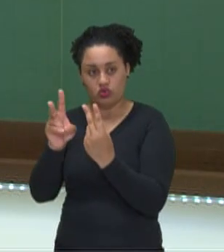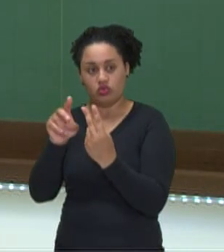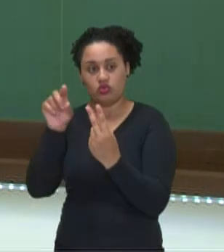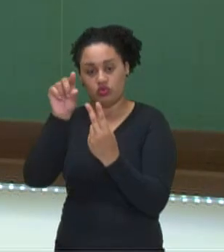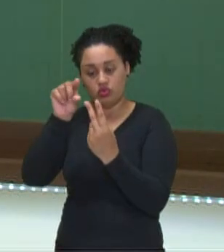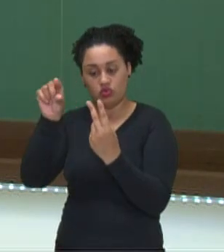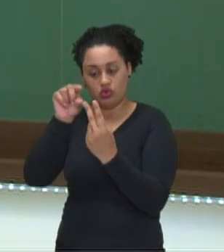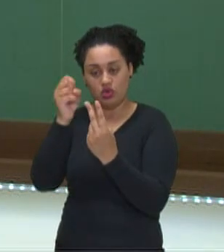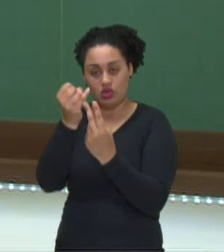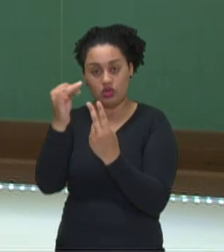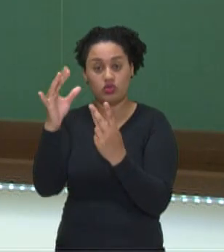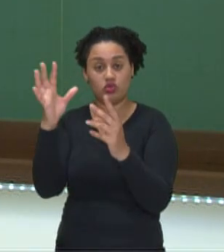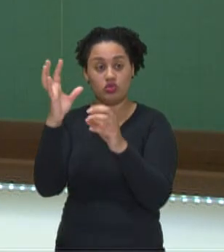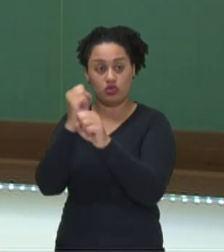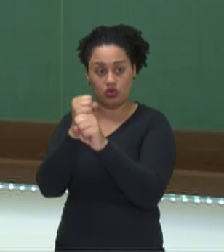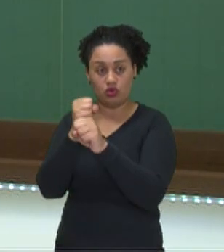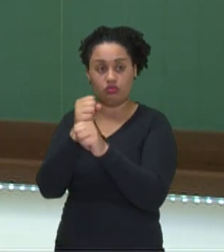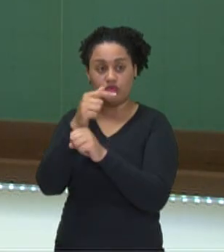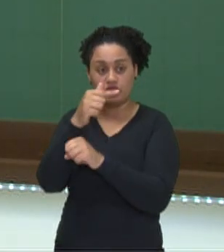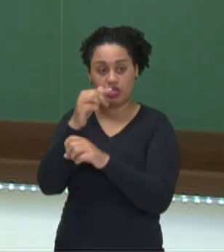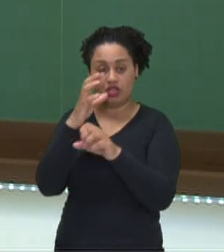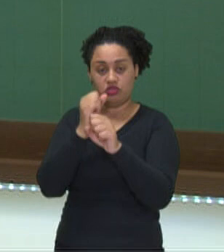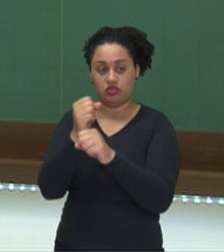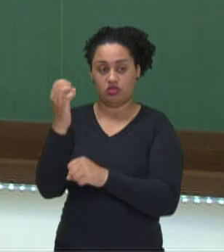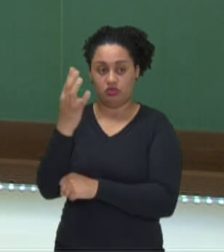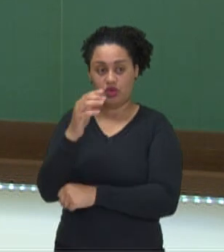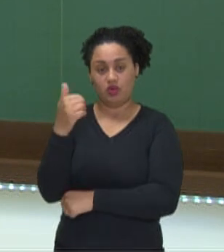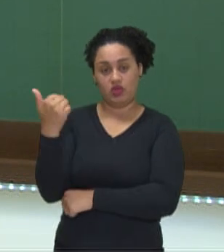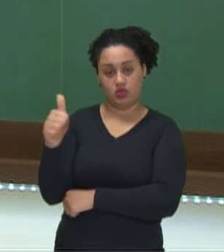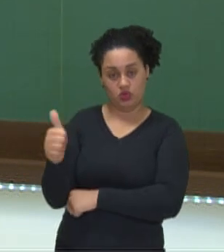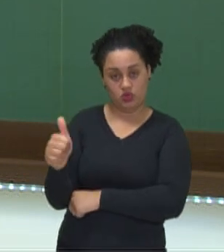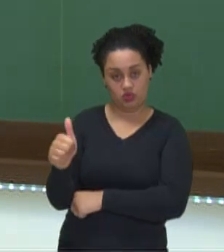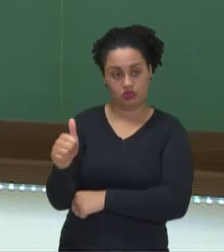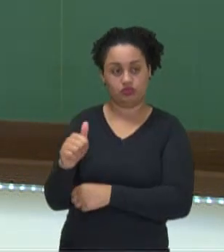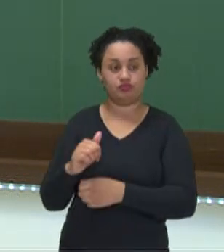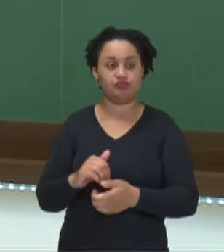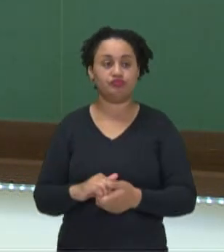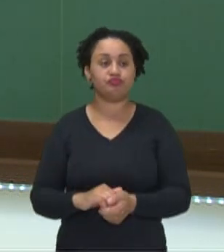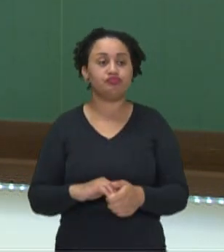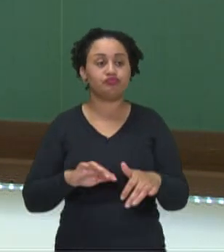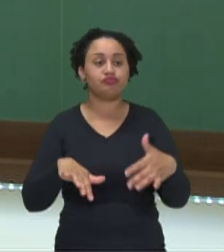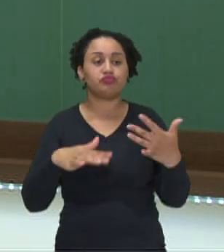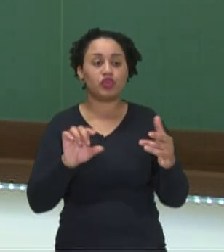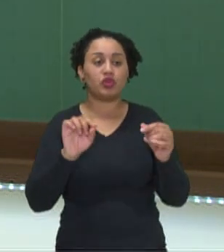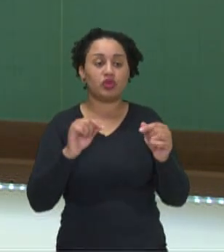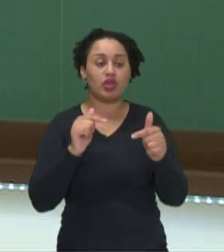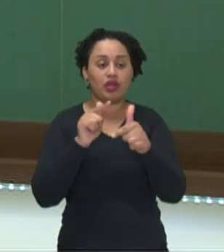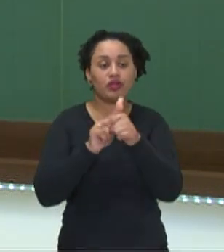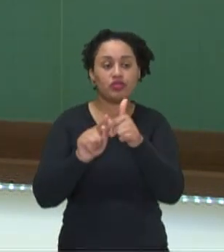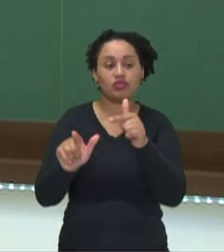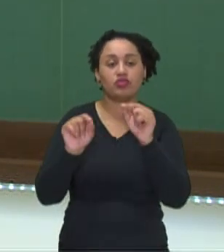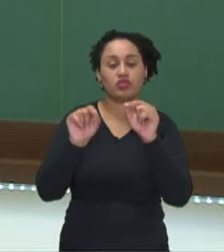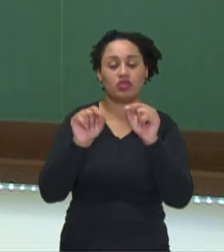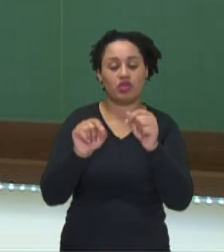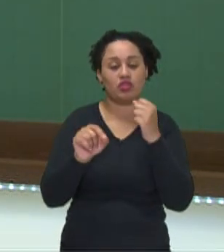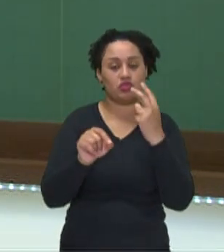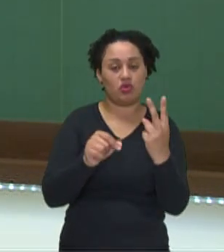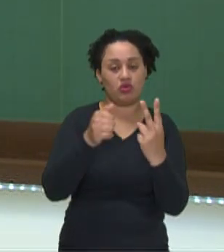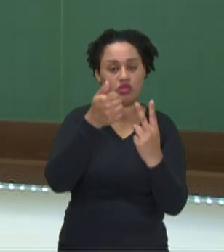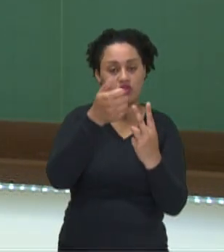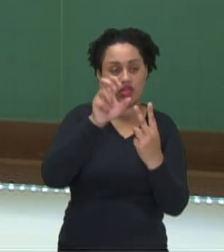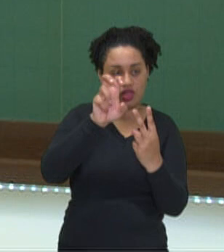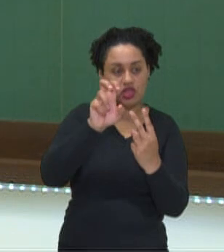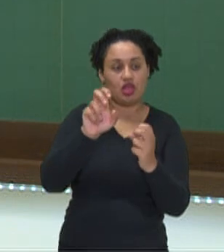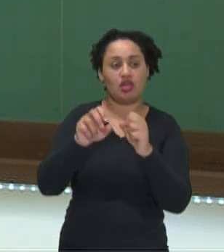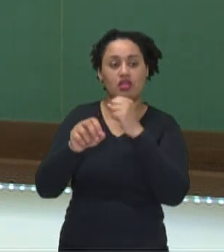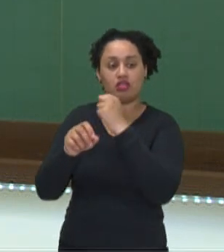e somo os expoentes. 7 mais 4, 11. Então, a divisão final vai ficar 2